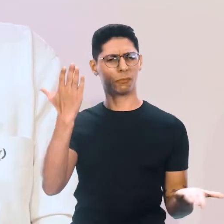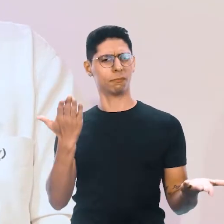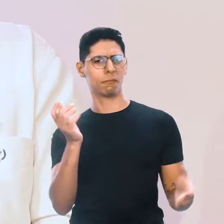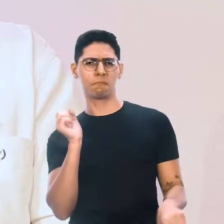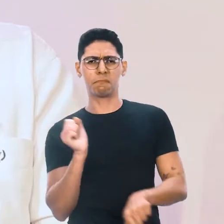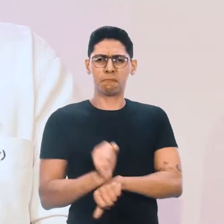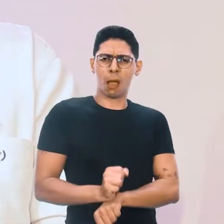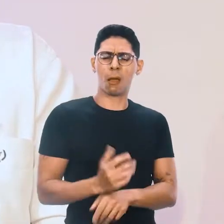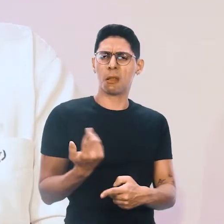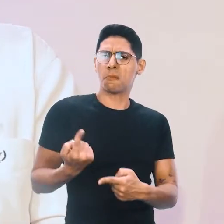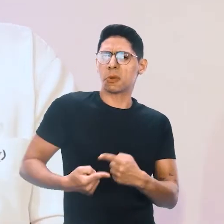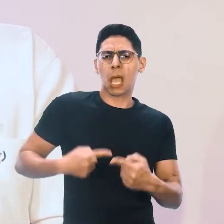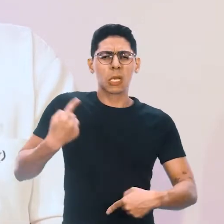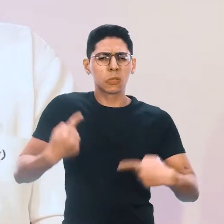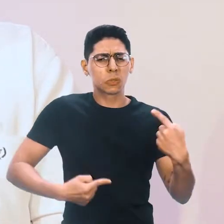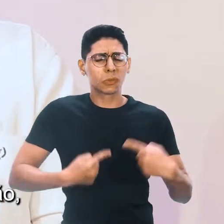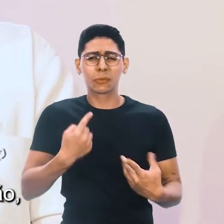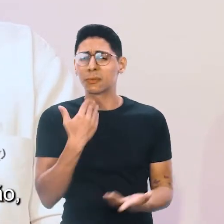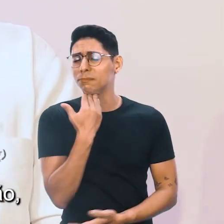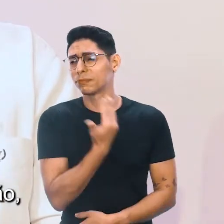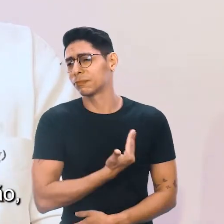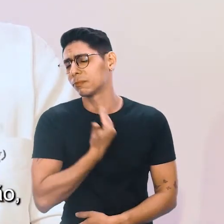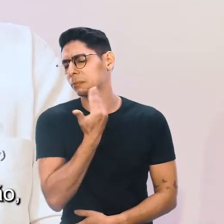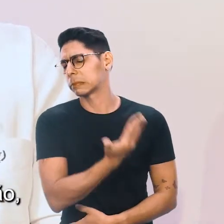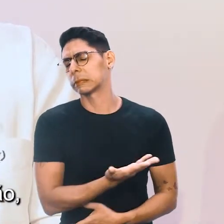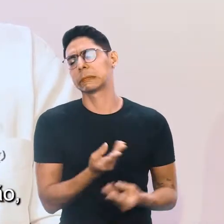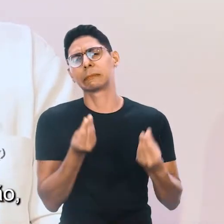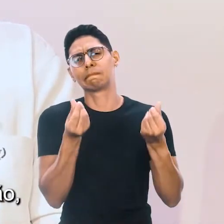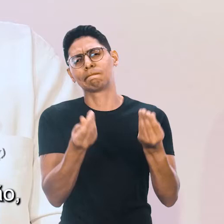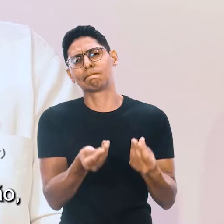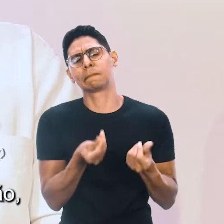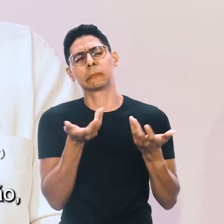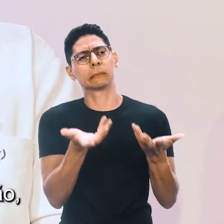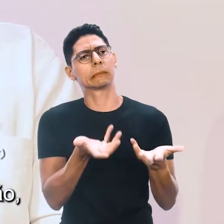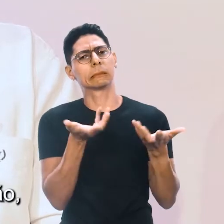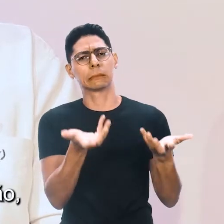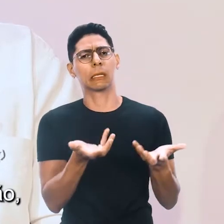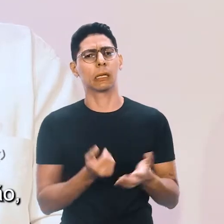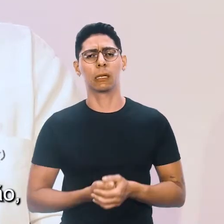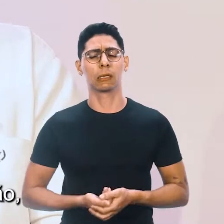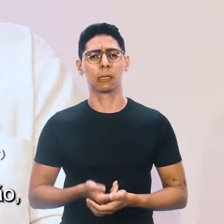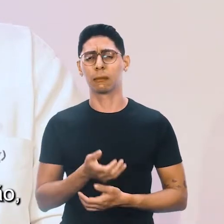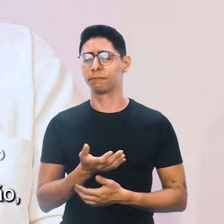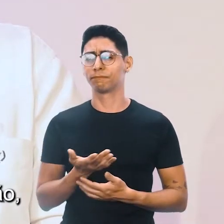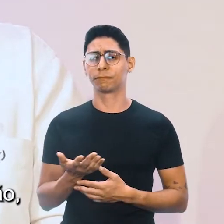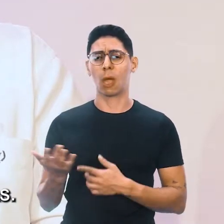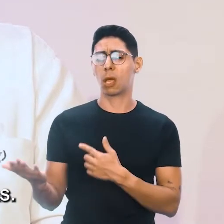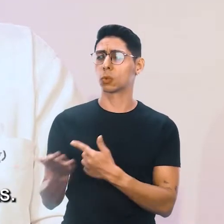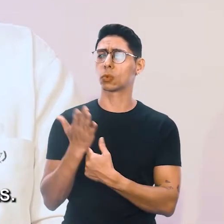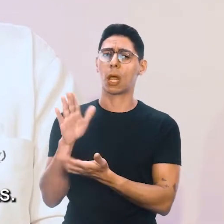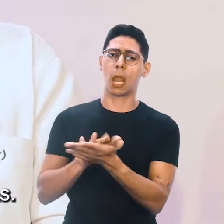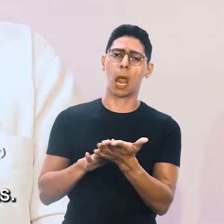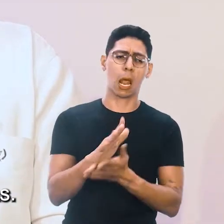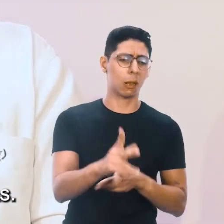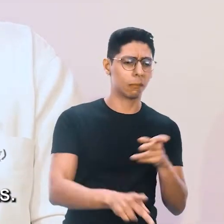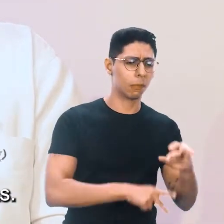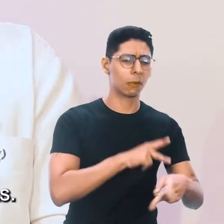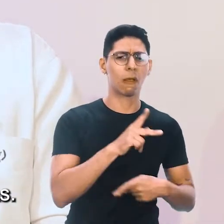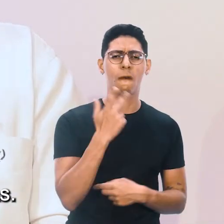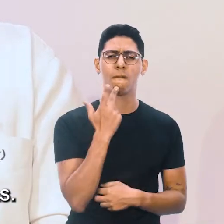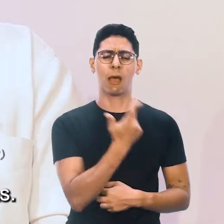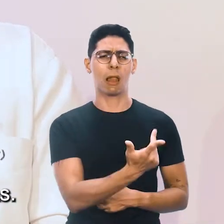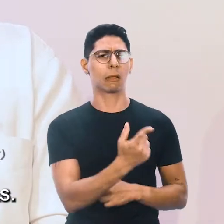essa discussão inútil, essa discussão desfavorável à população, que é